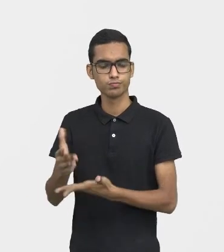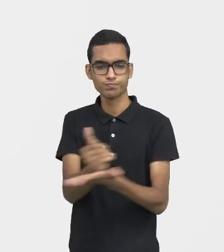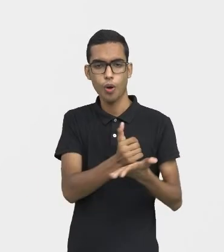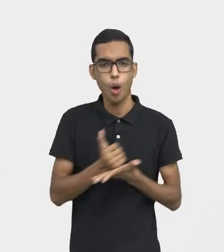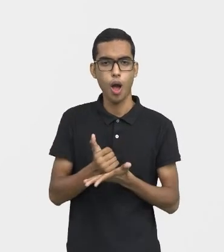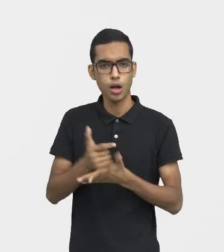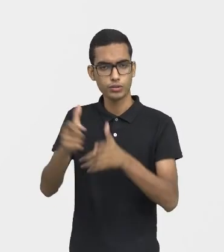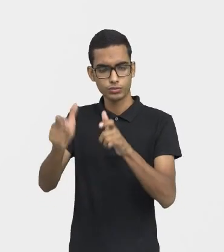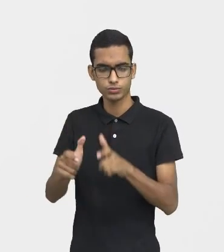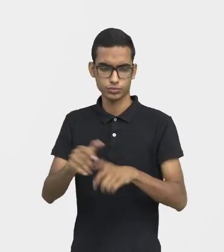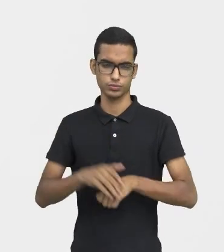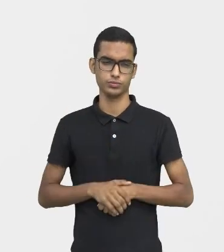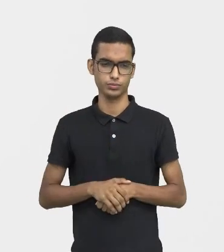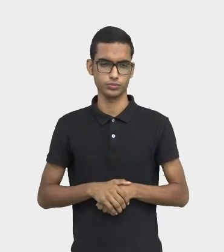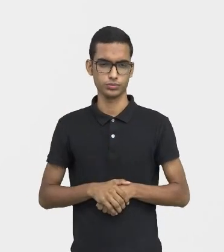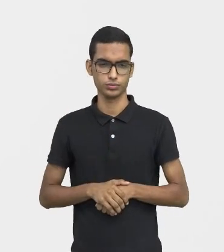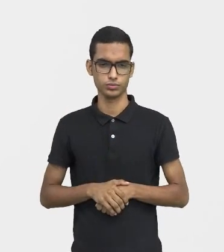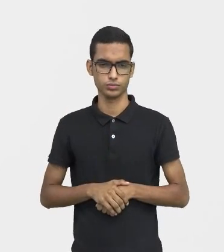A